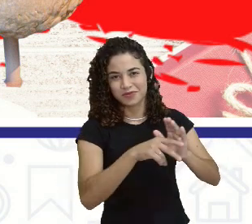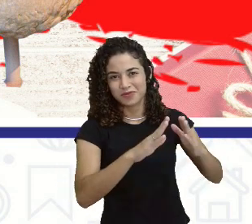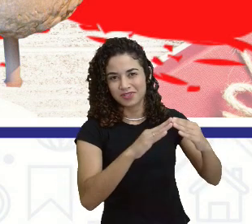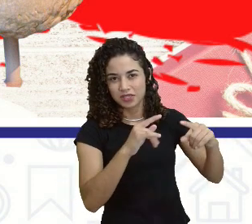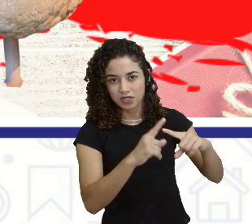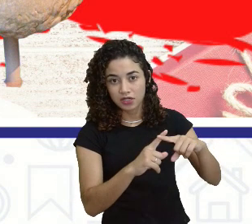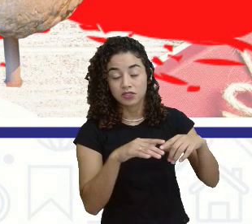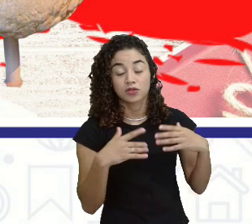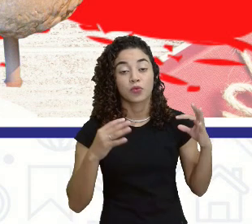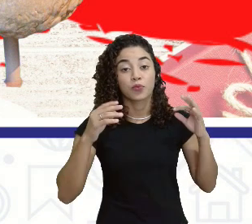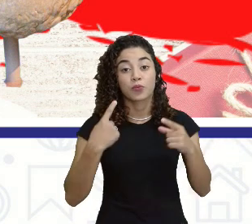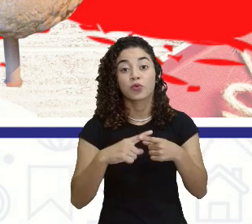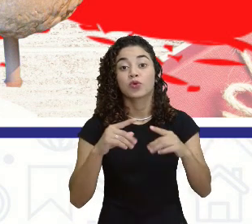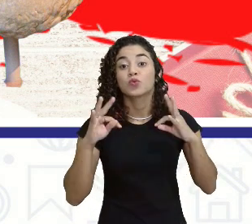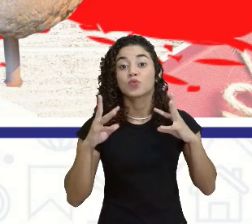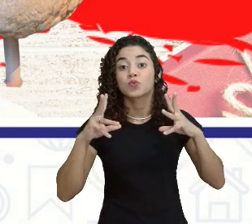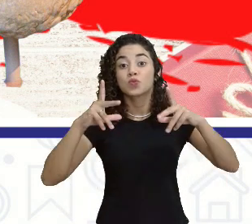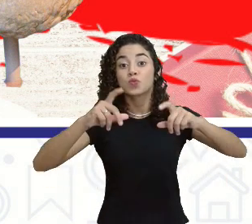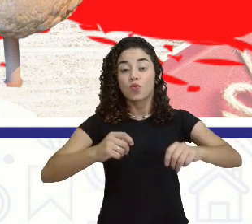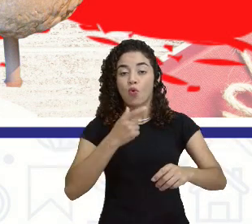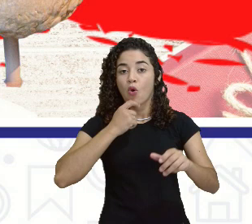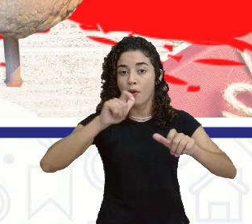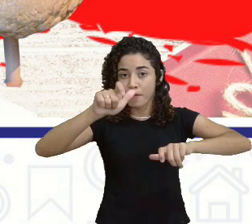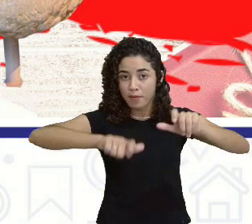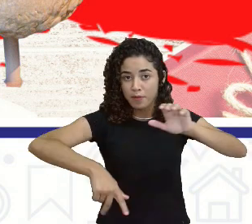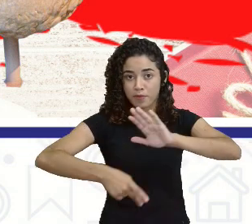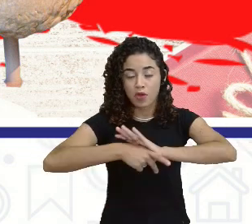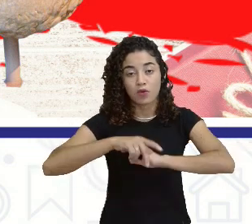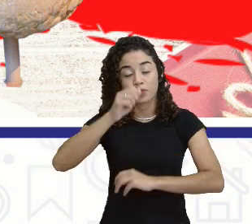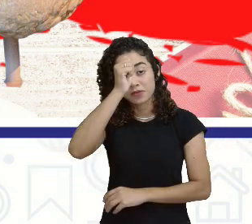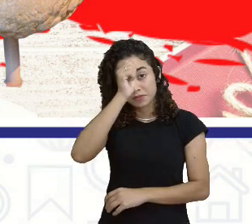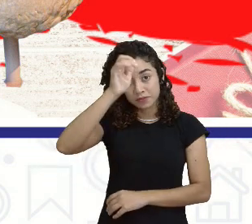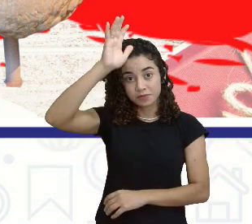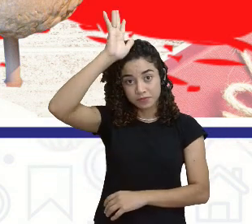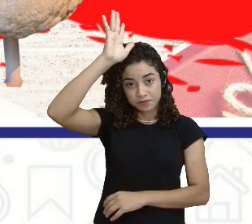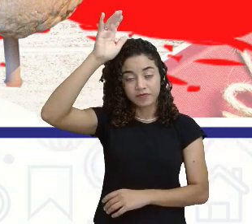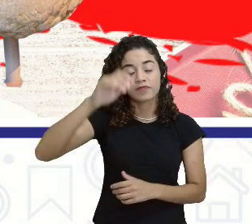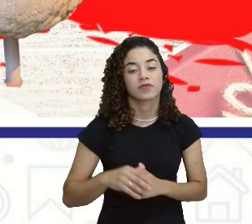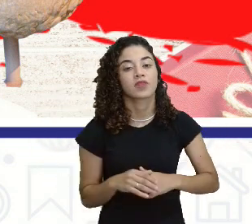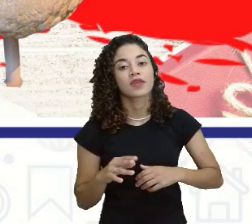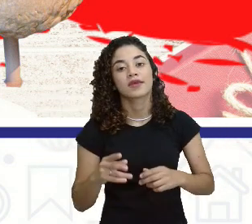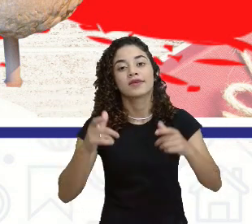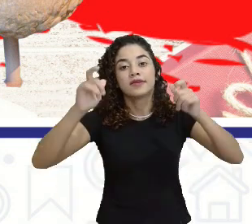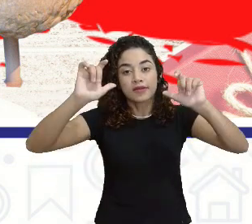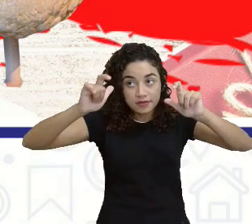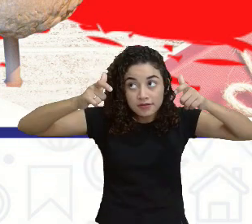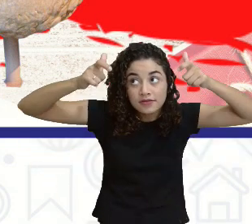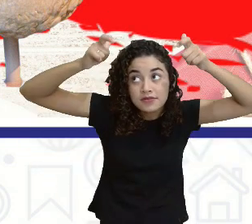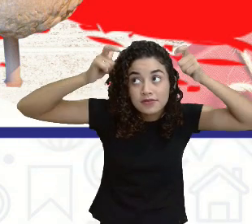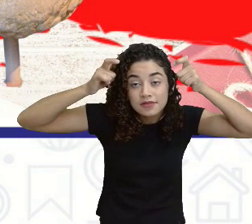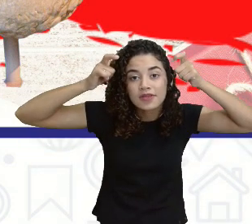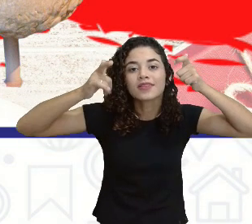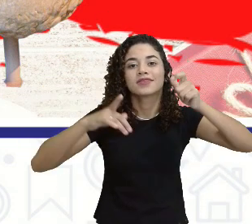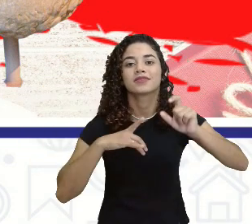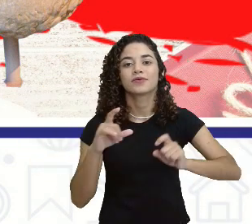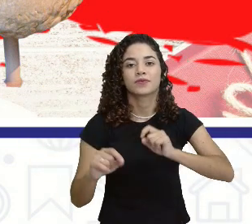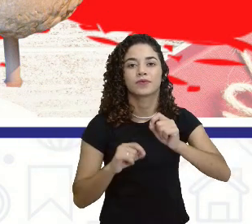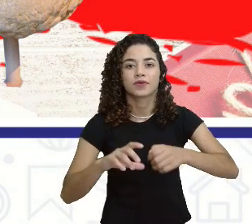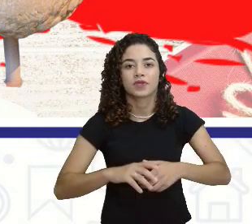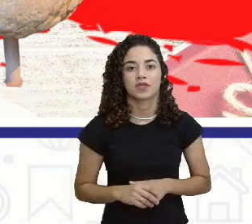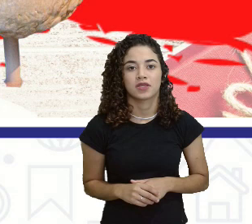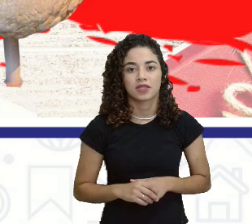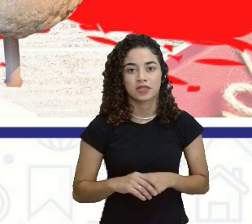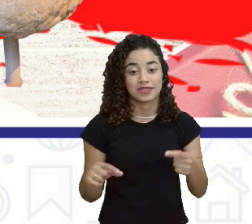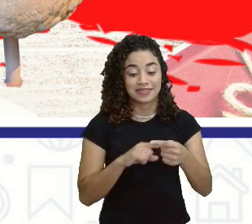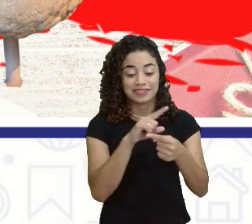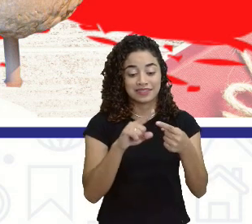Todos os imperadores romanos, eles recebiam no ato da sua coroação, né, o título de